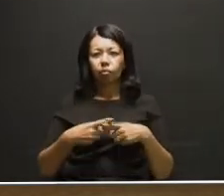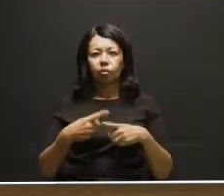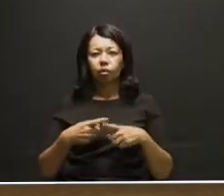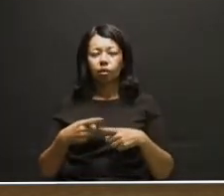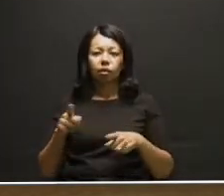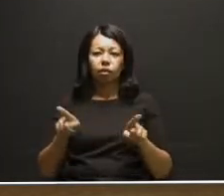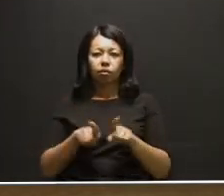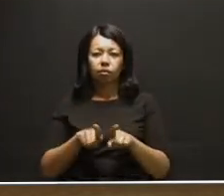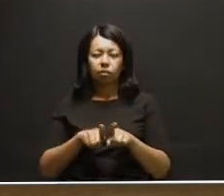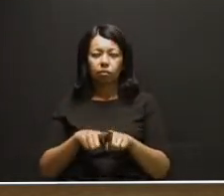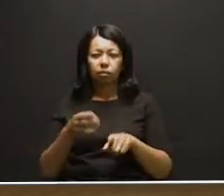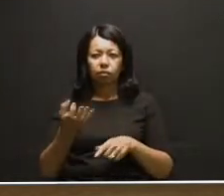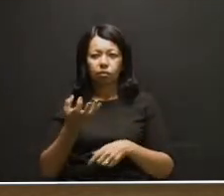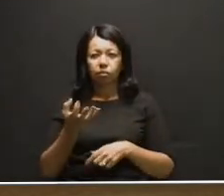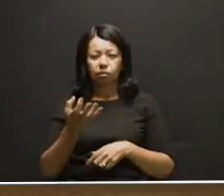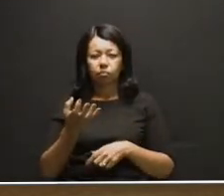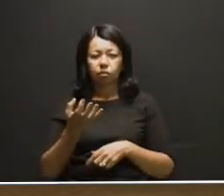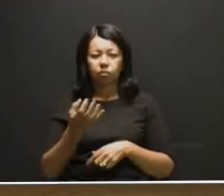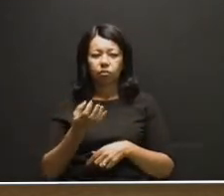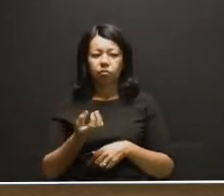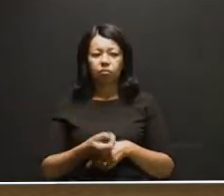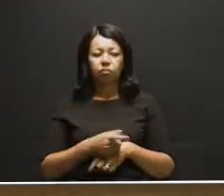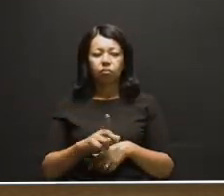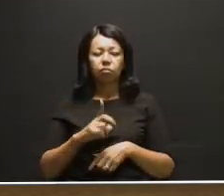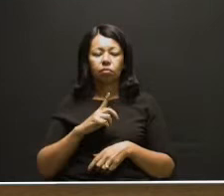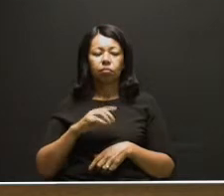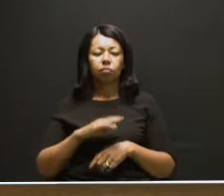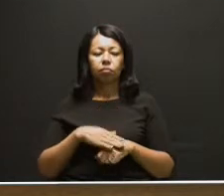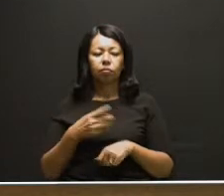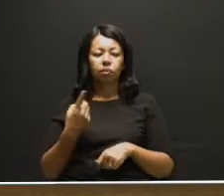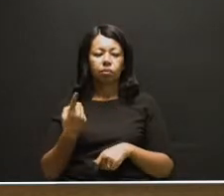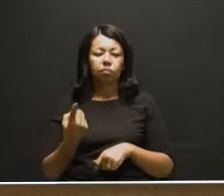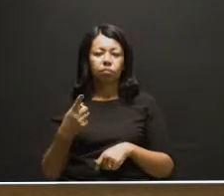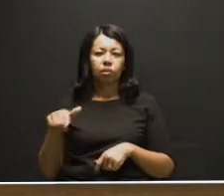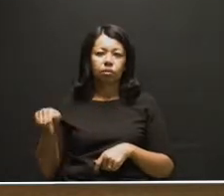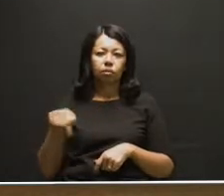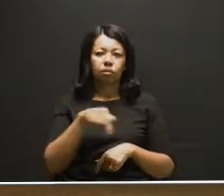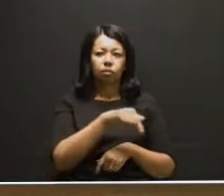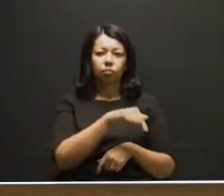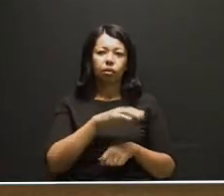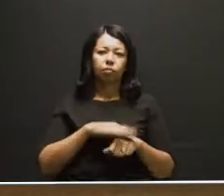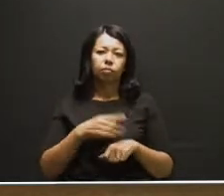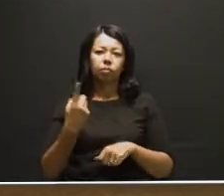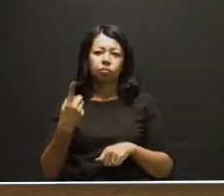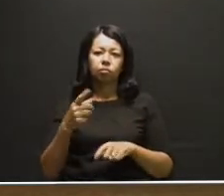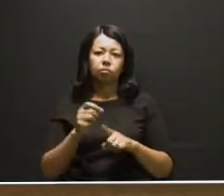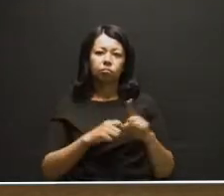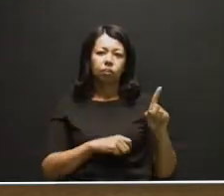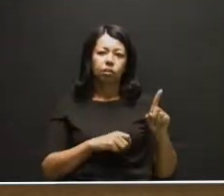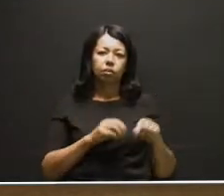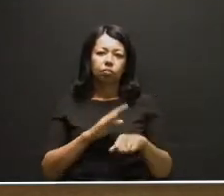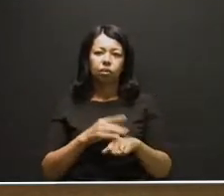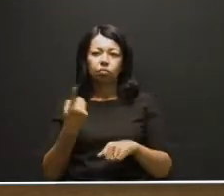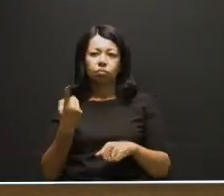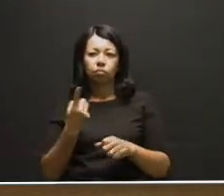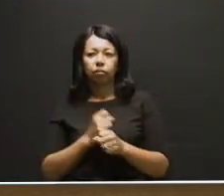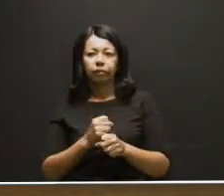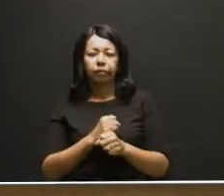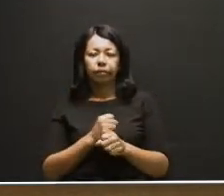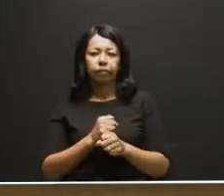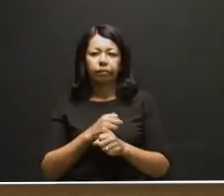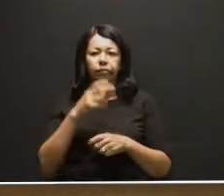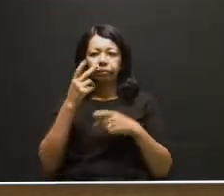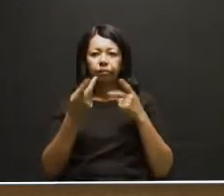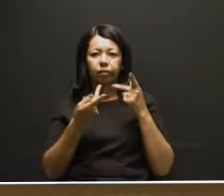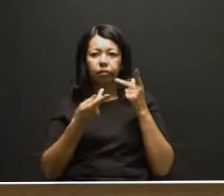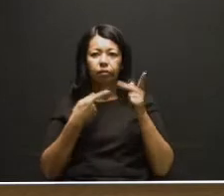não iremos passar mais uma uma semana mais um mês mais um ano estamos